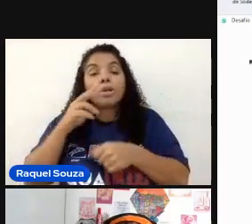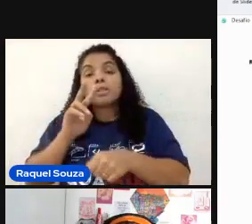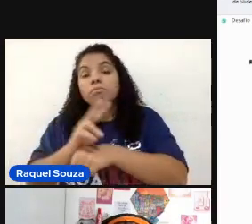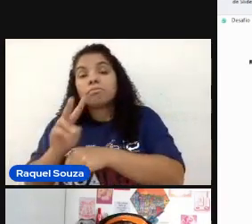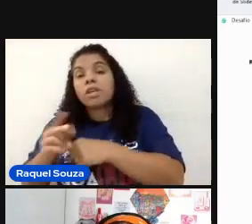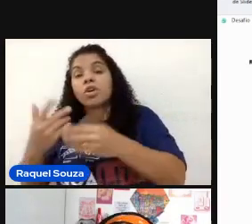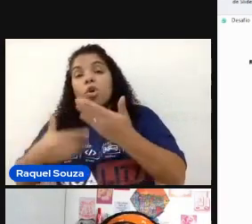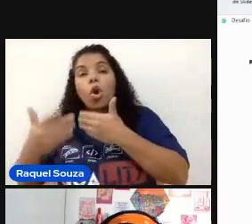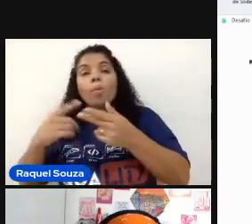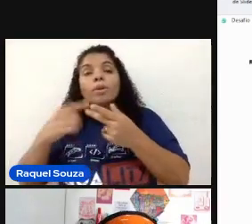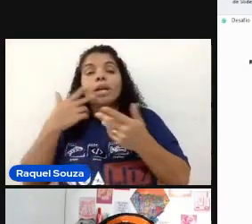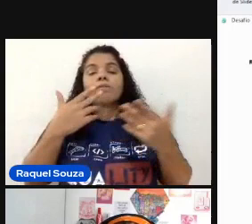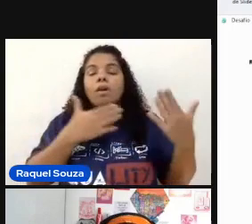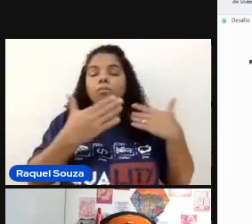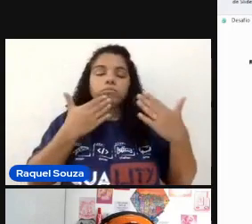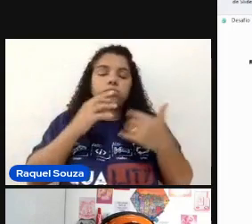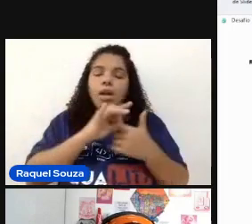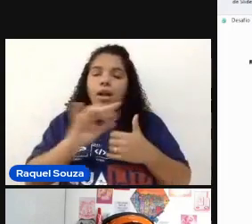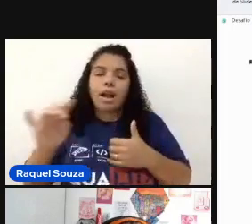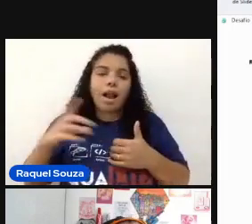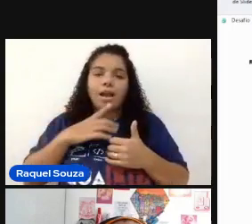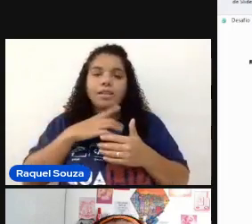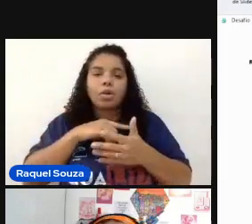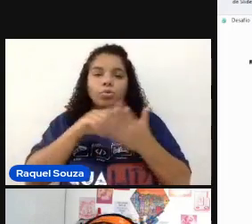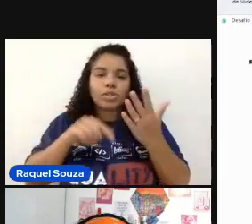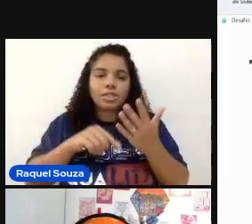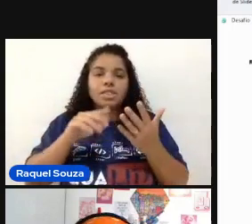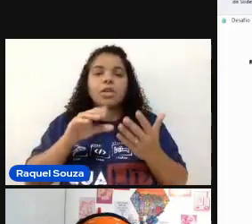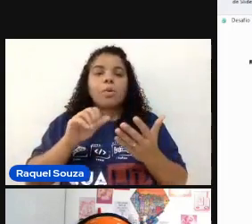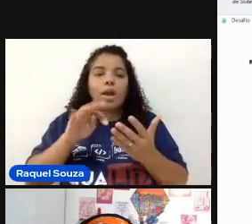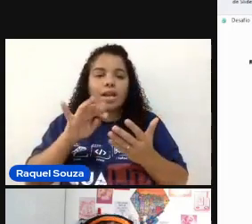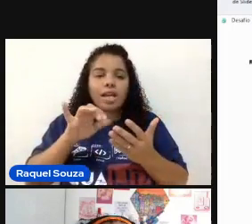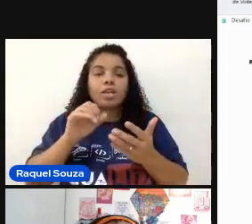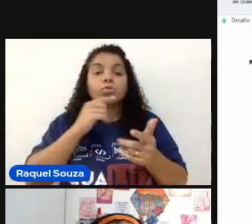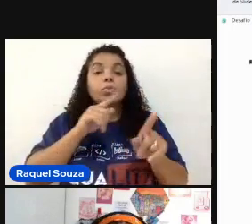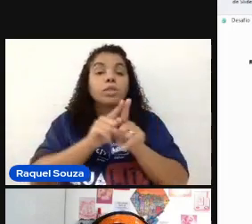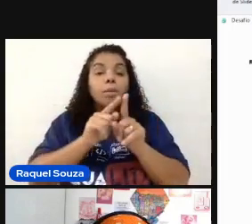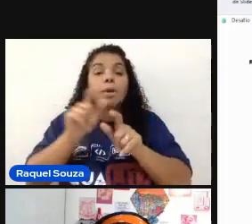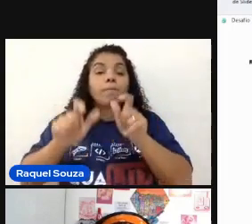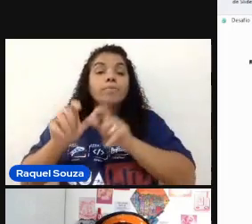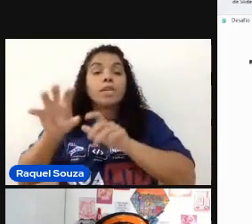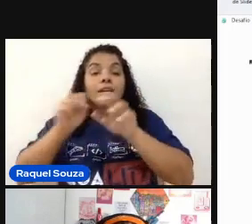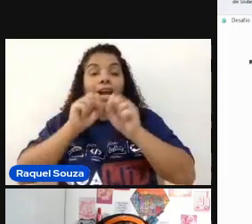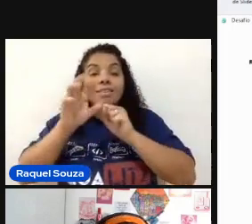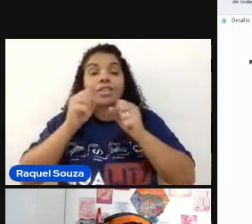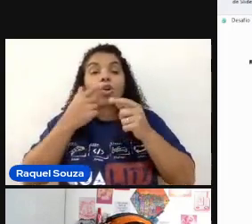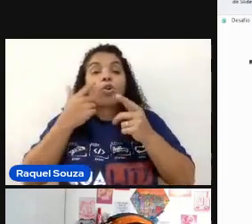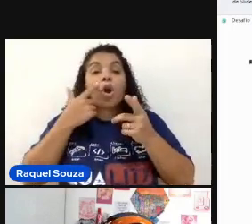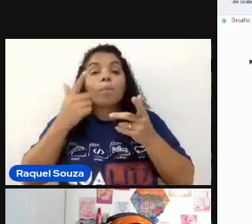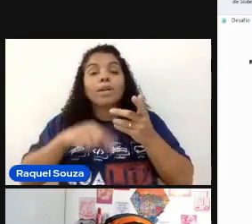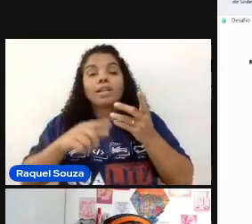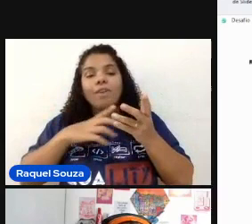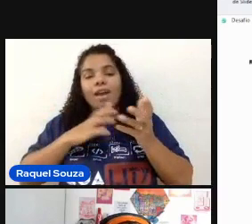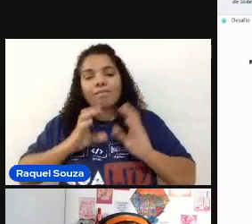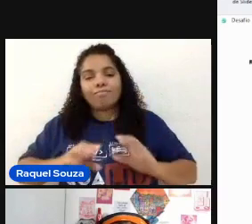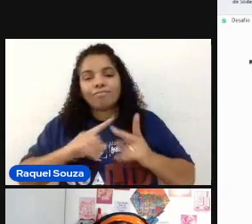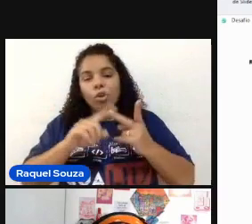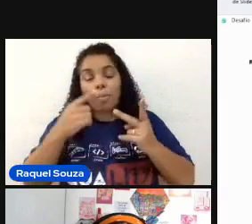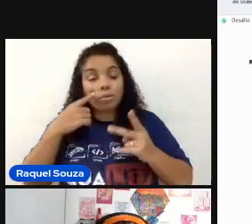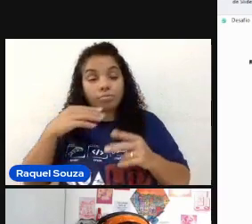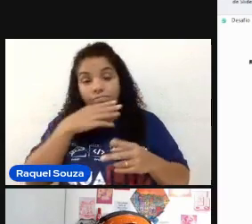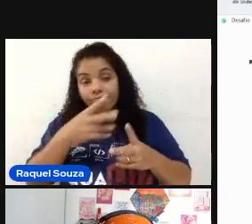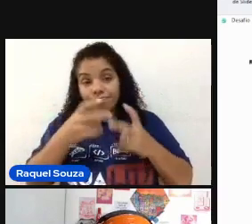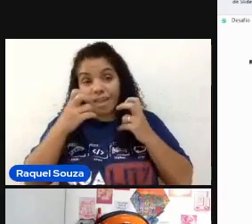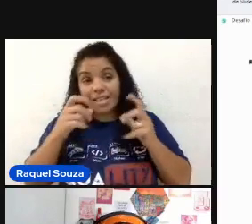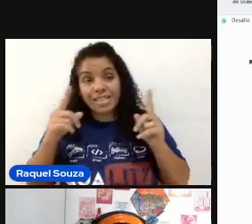dialogar com cada um desses 5 arquétipos. E esse catador também. Como é que ele vai se comportar? Então, aí vocês percebem a